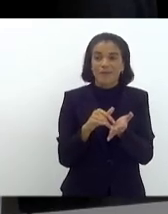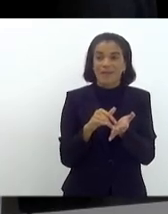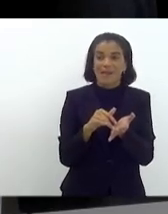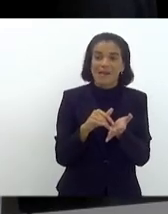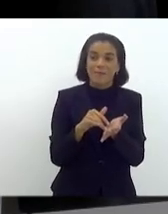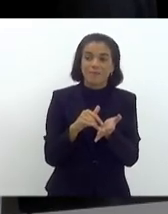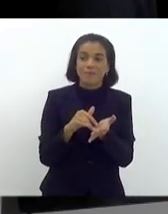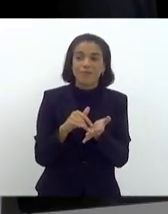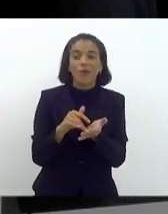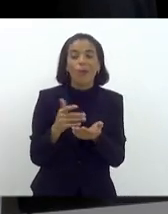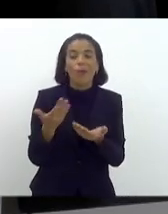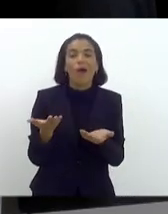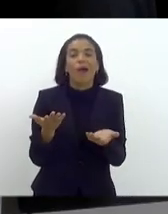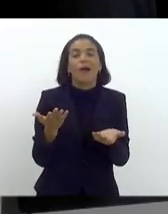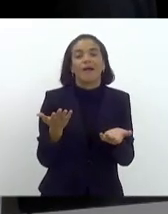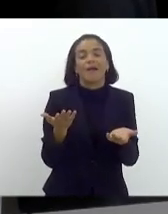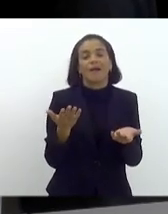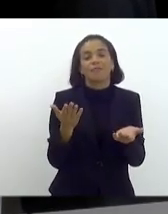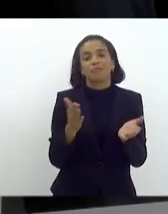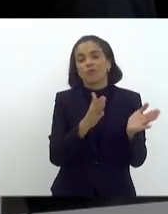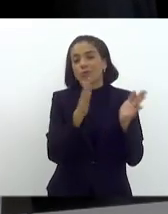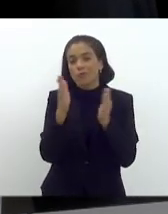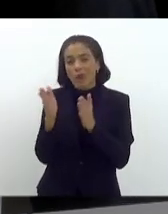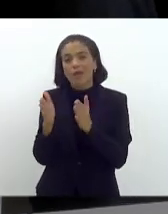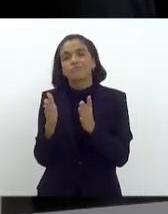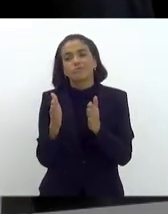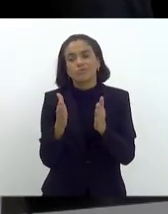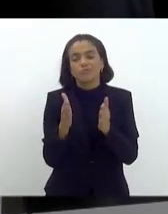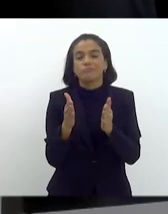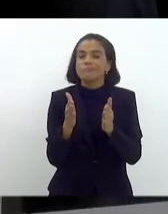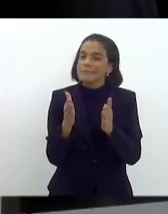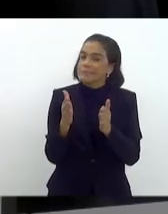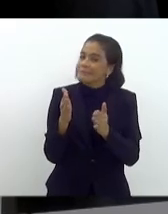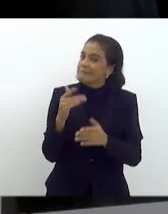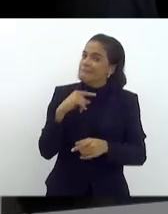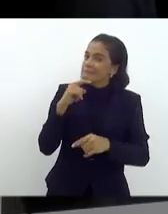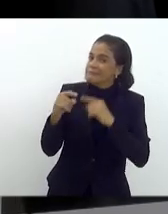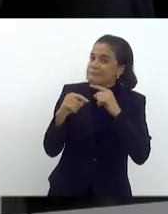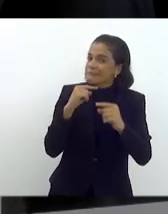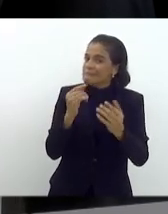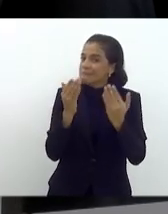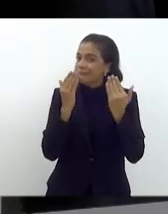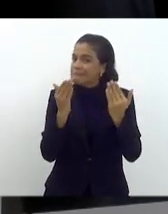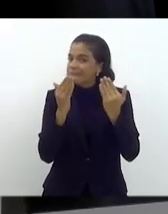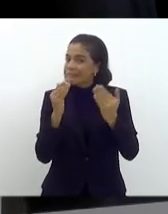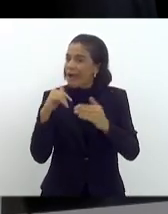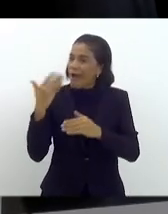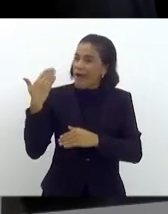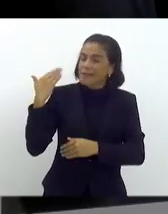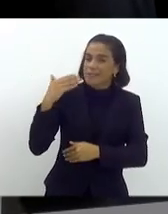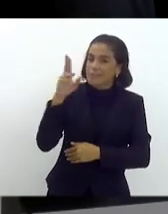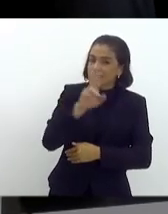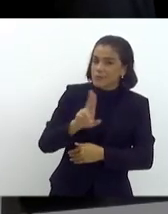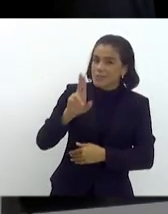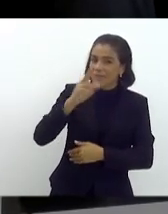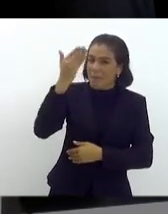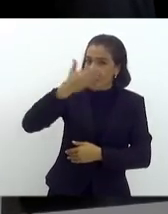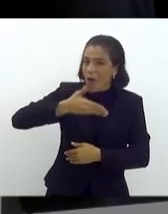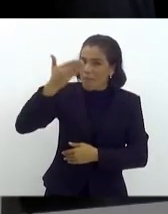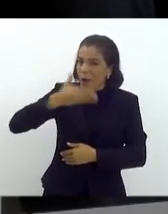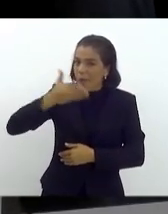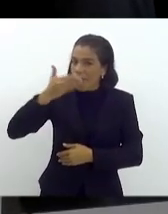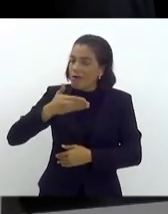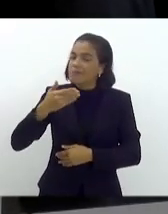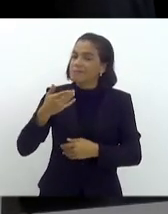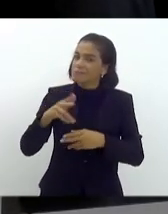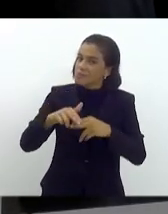então assim isso por um lado até coloca em cheque muitas provas que a gente vinha utilizando por isso que eu mencionei a gente